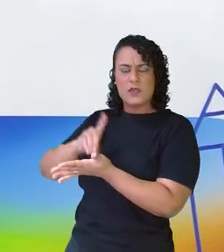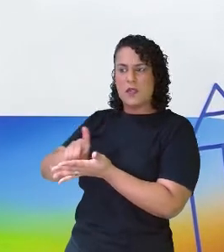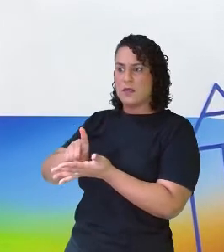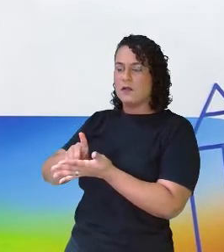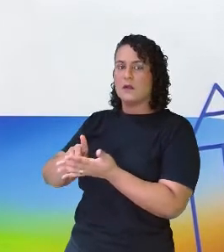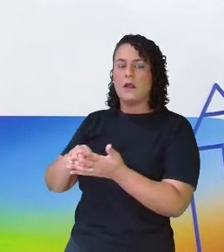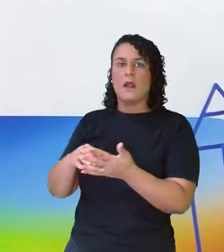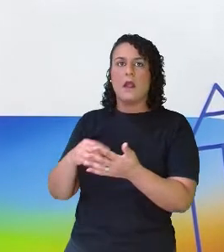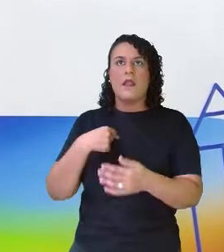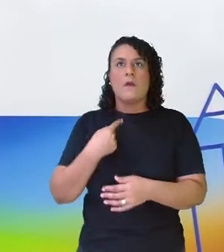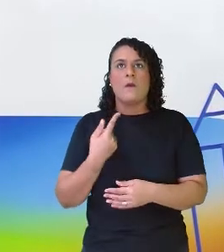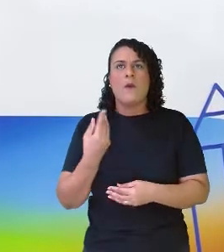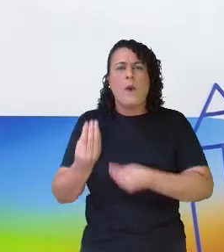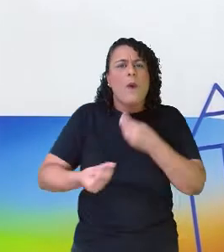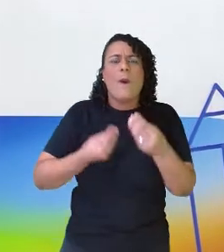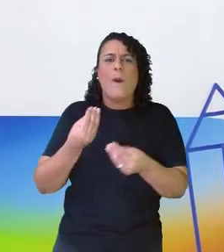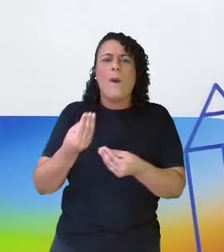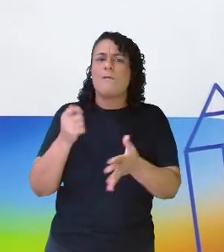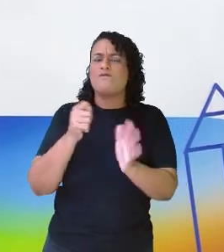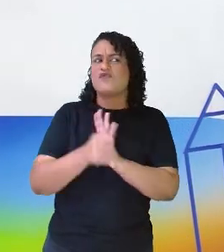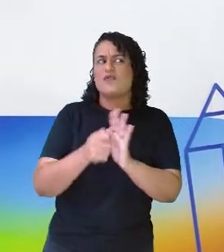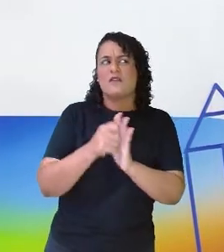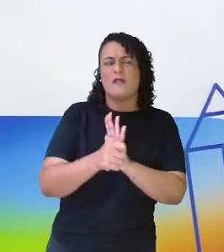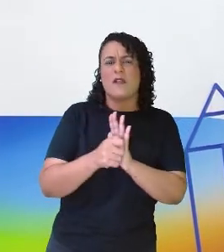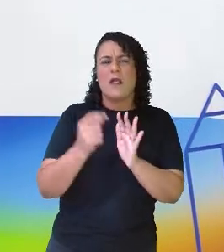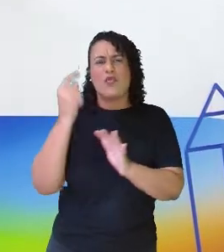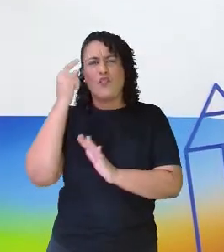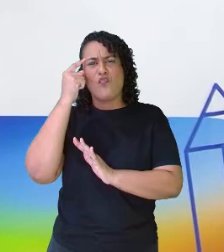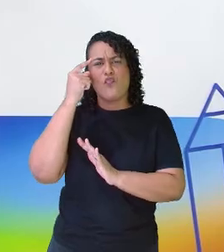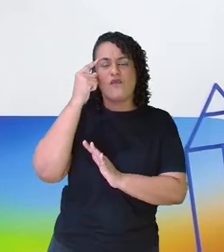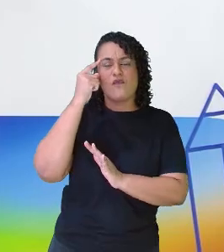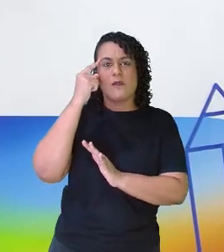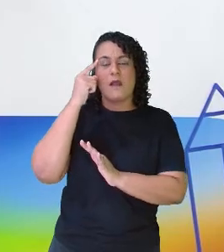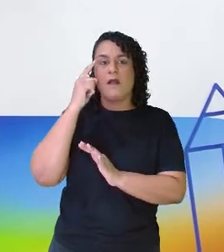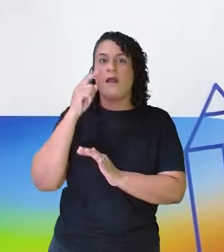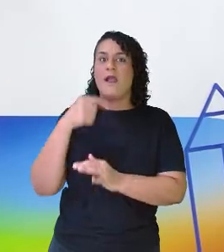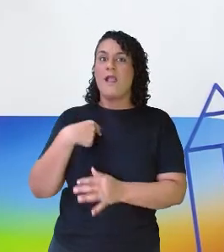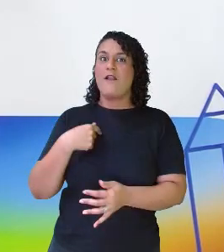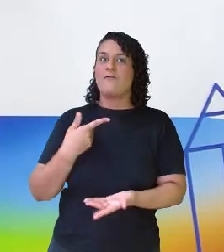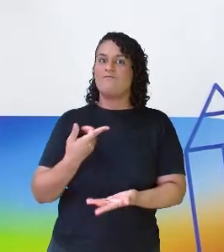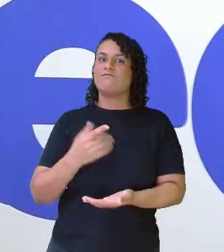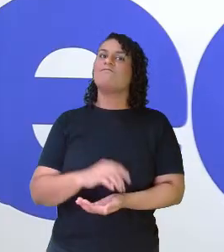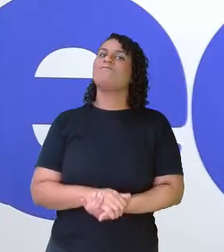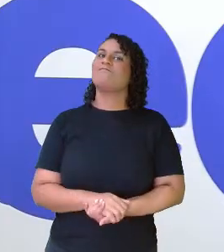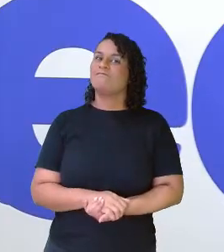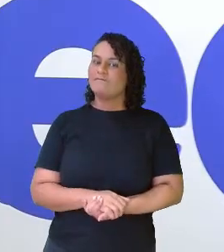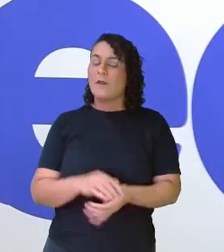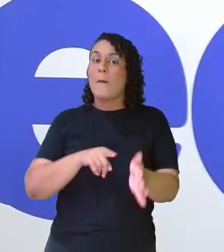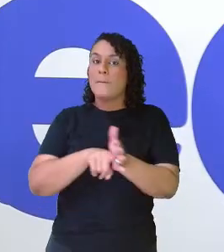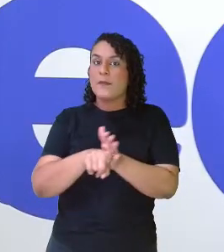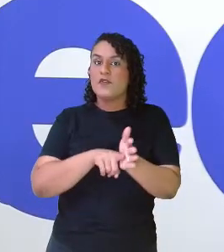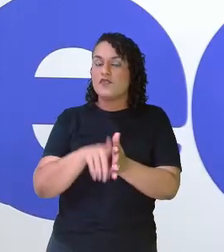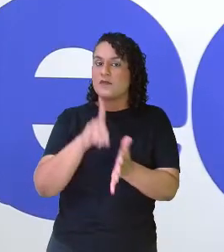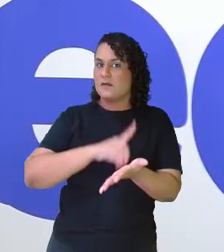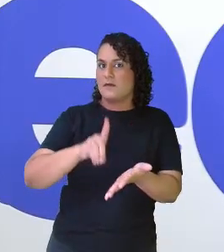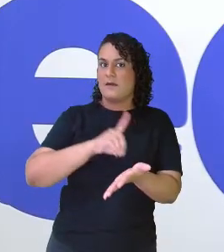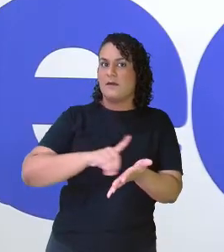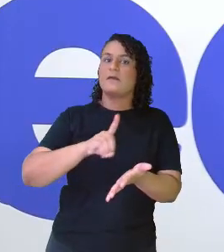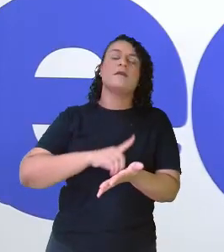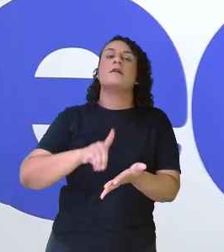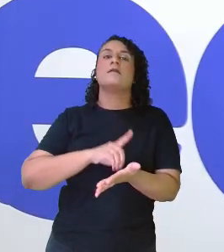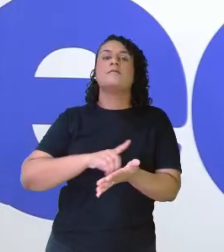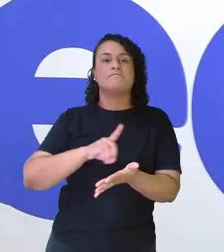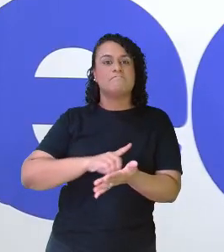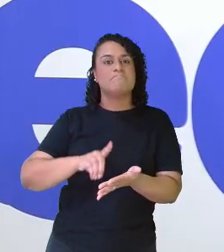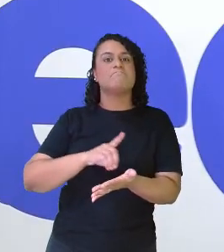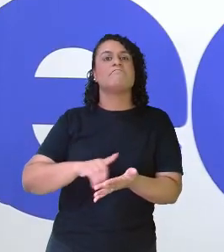eu vou o quê? Eu vou procurar no dicionário, professora Márcia. Faz isso? Porque eu faço sempre. Eu não tenho esse problema de dizer que eu procuro dicionário não, tá? Não,